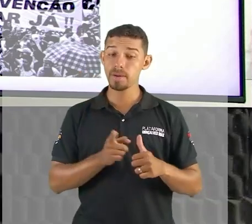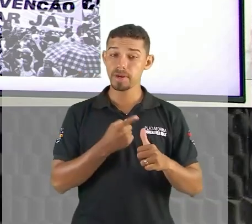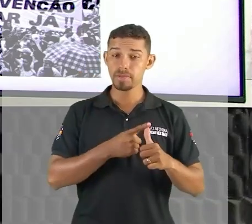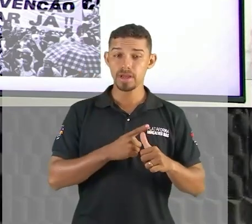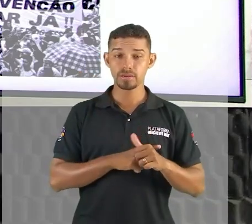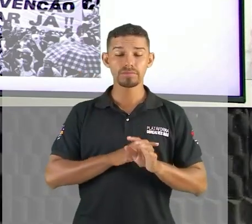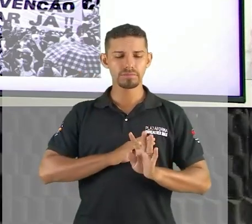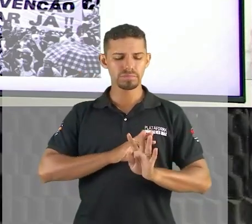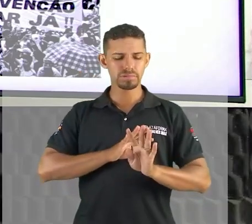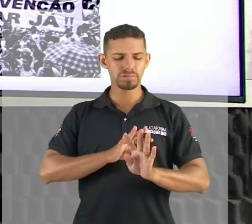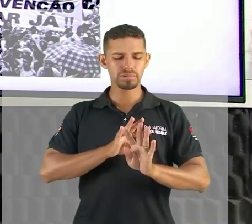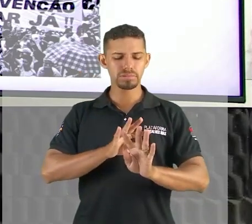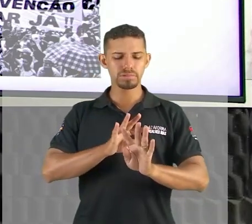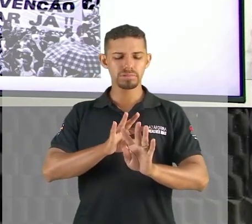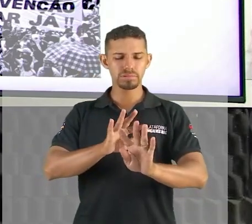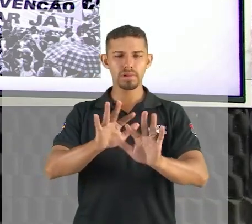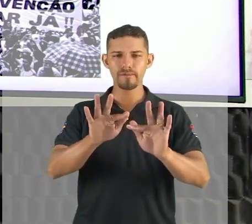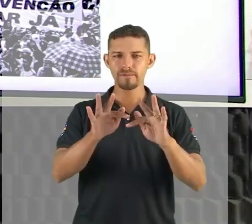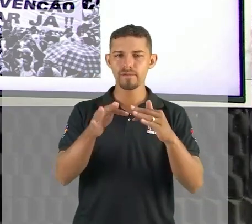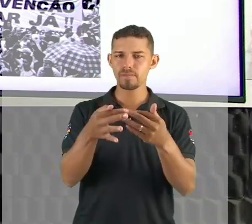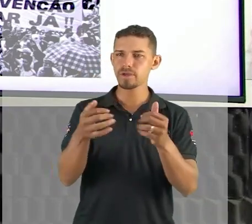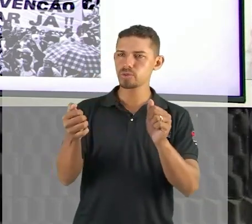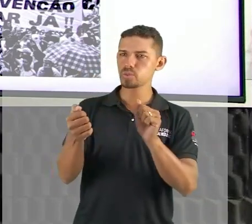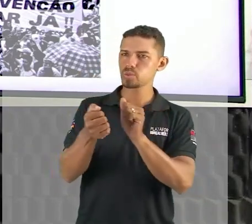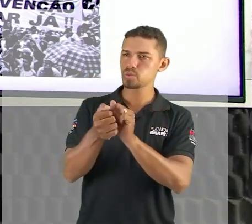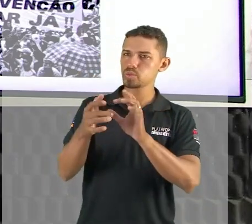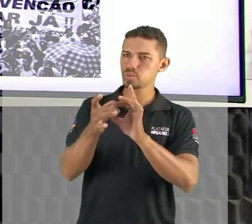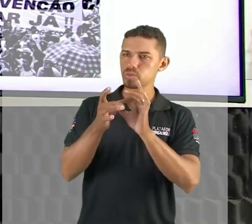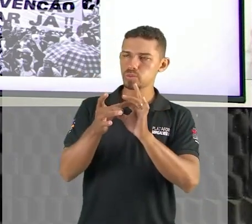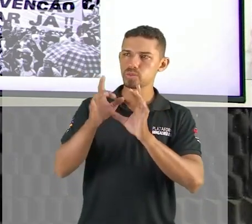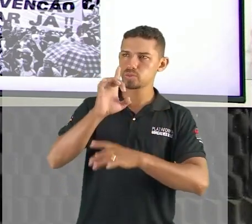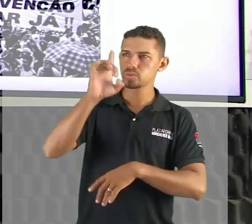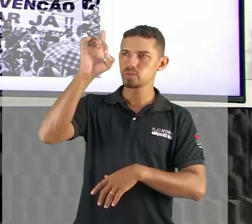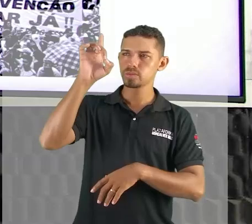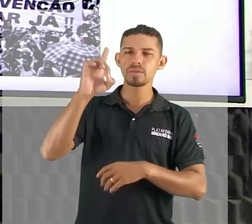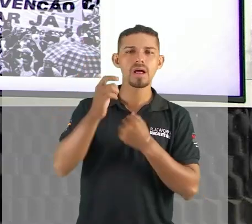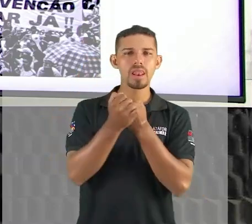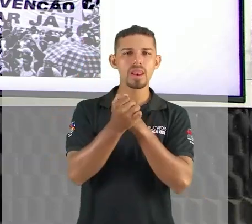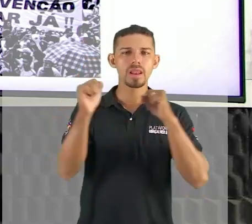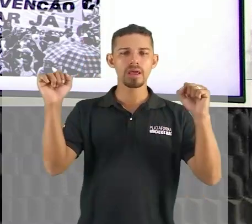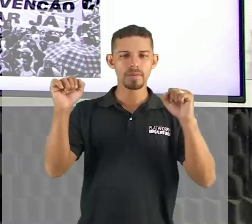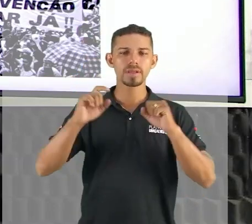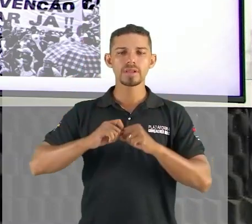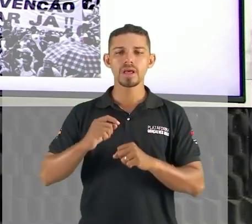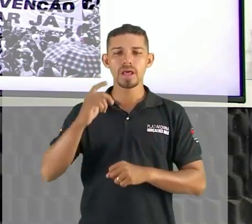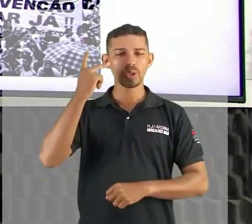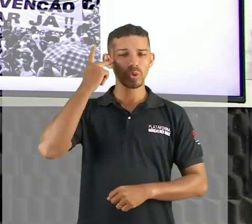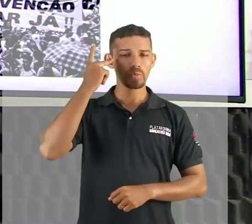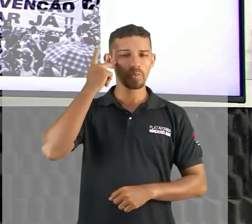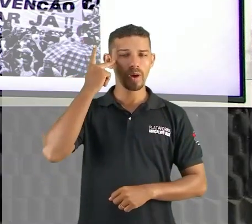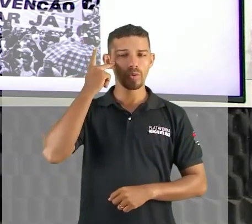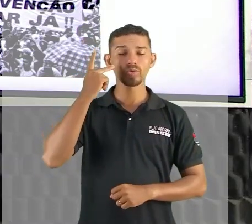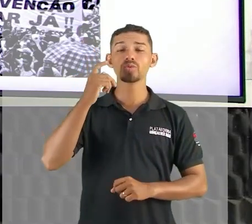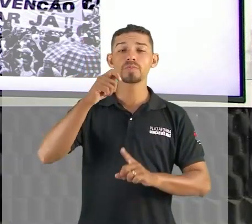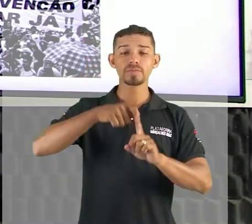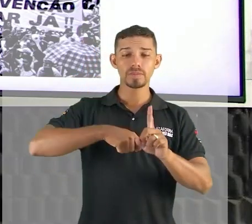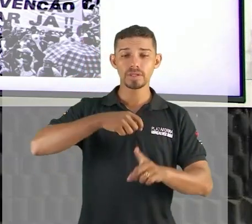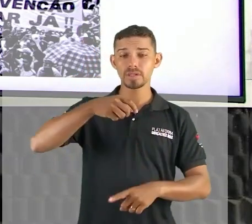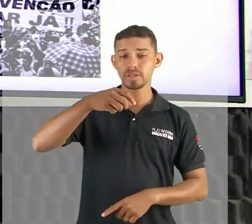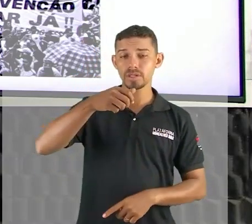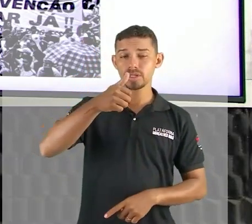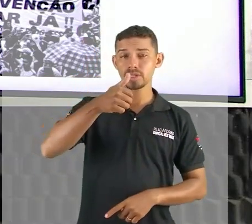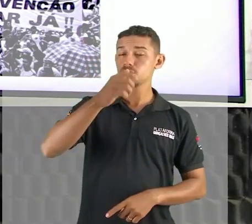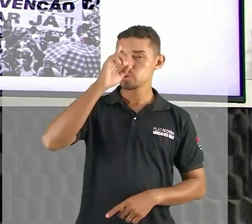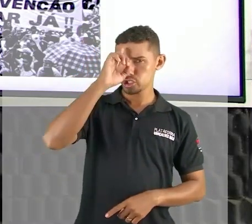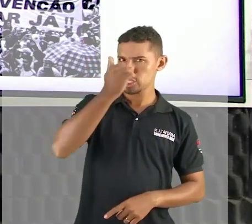Marcha da Família com Deus pela Liberdade, em São Paulo, em 19 de março de 64. Então, observe